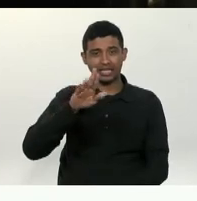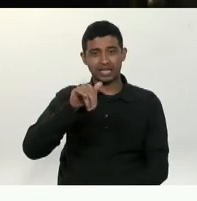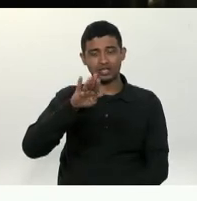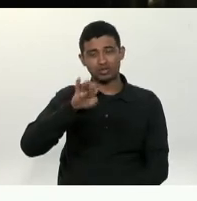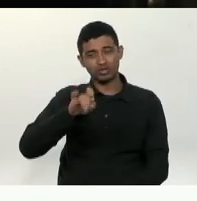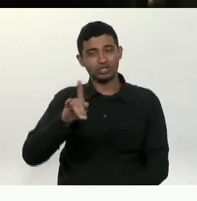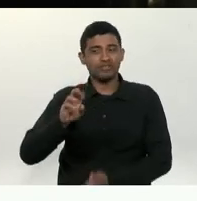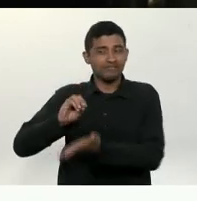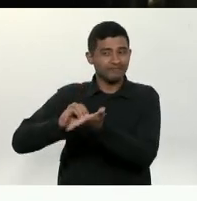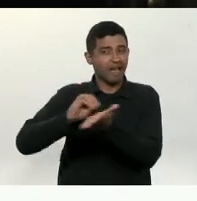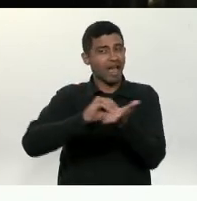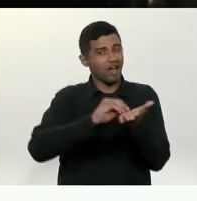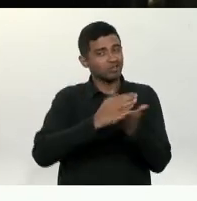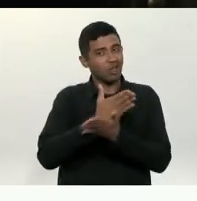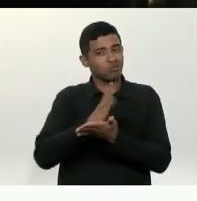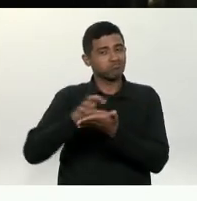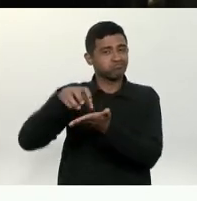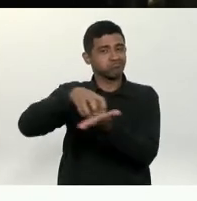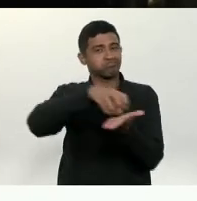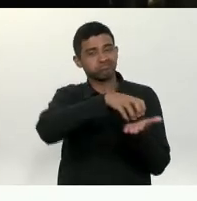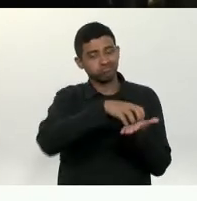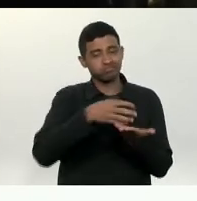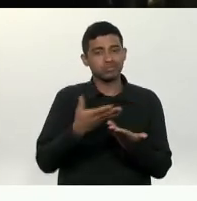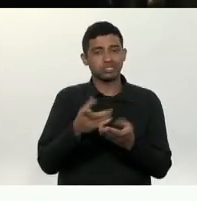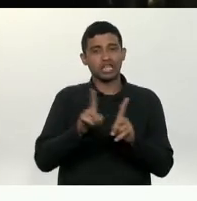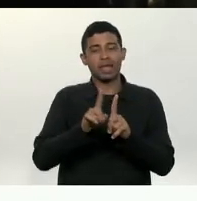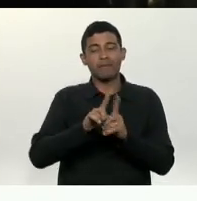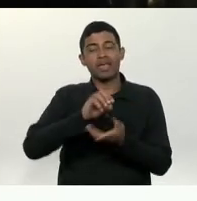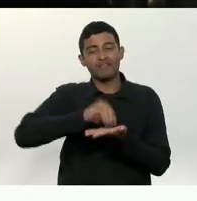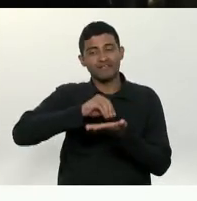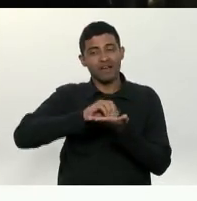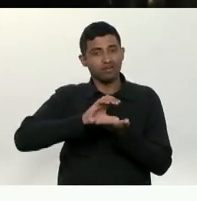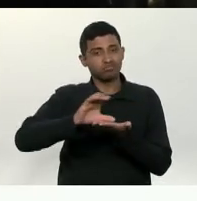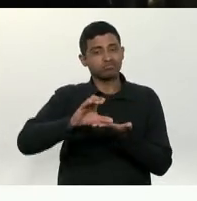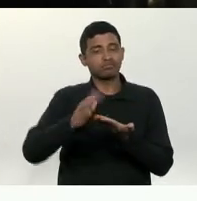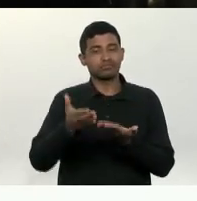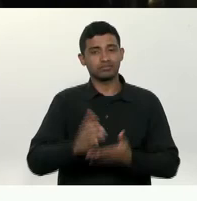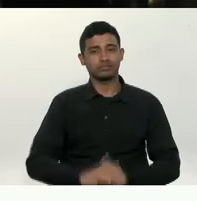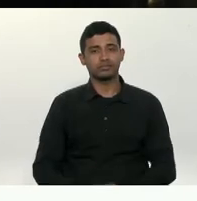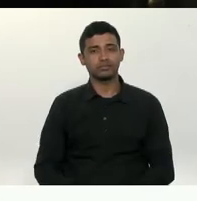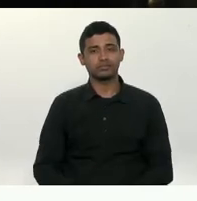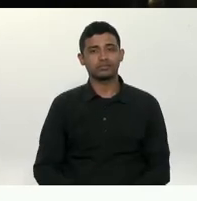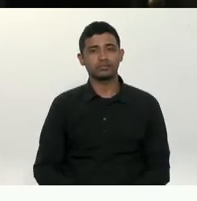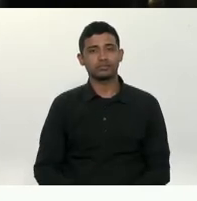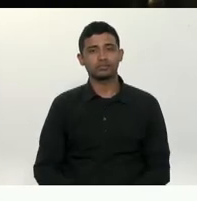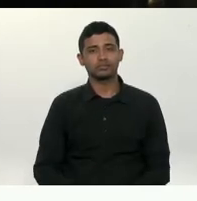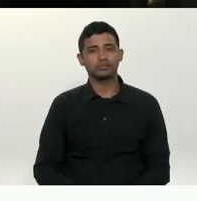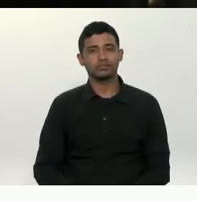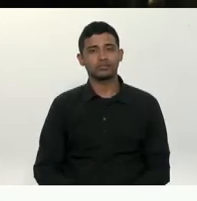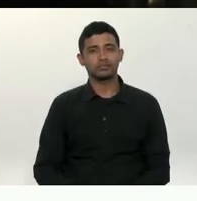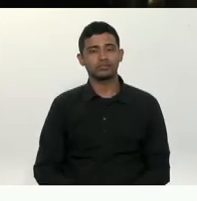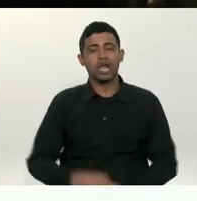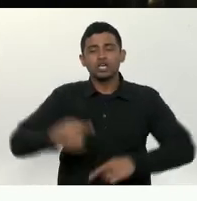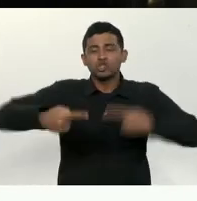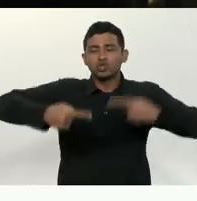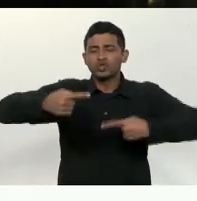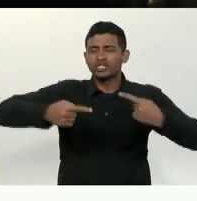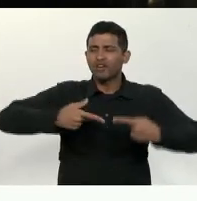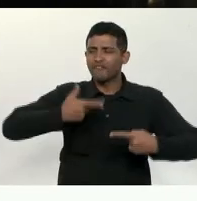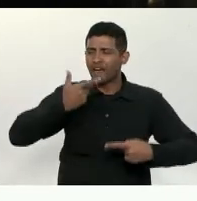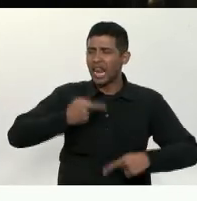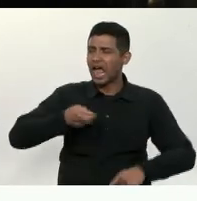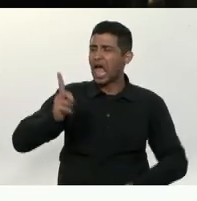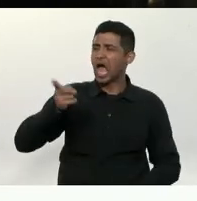certas áreas. Tem a questão da falta do investimento, que a discussão é de quem é a culpa, né? Nós tivemos